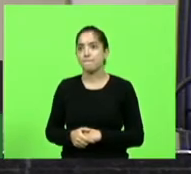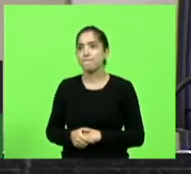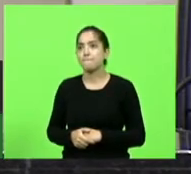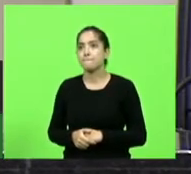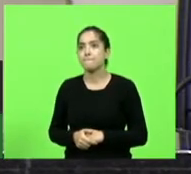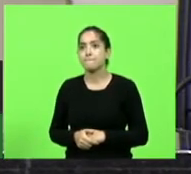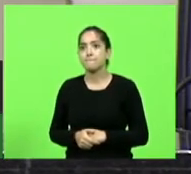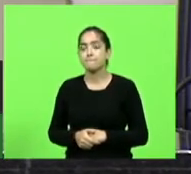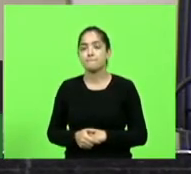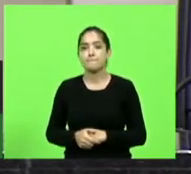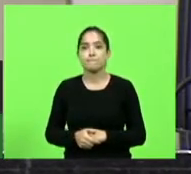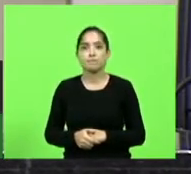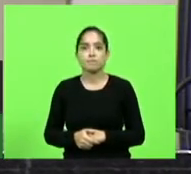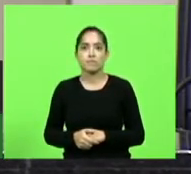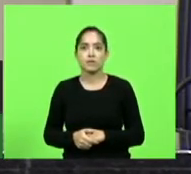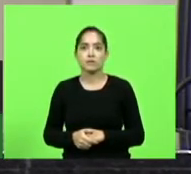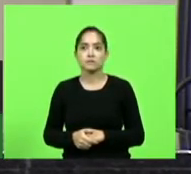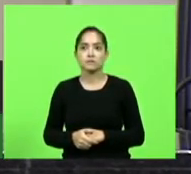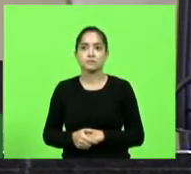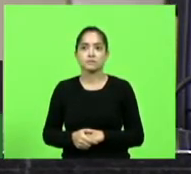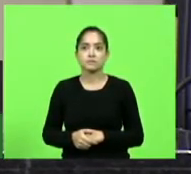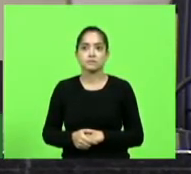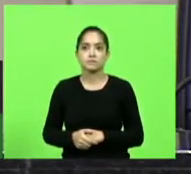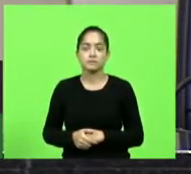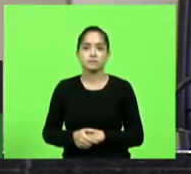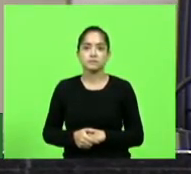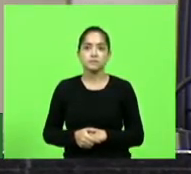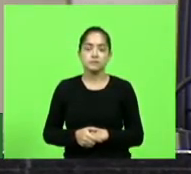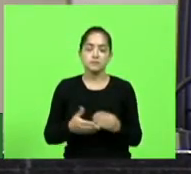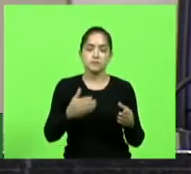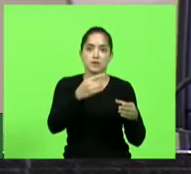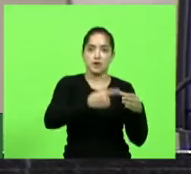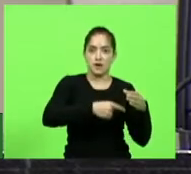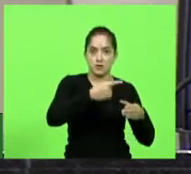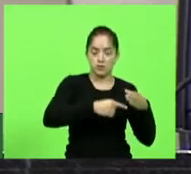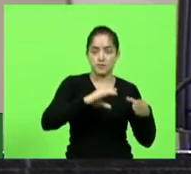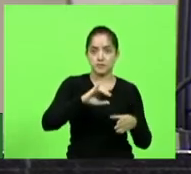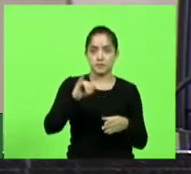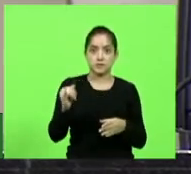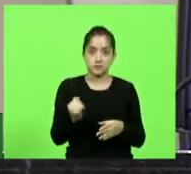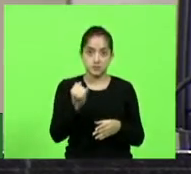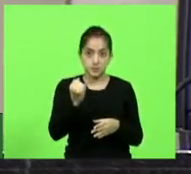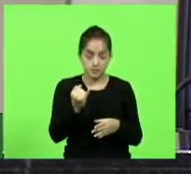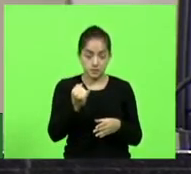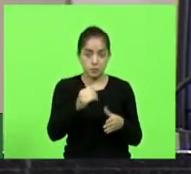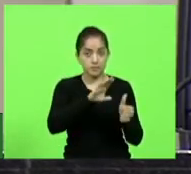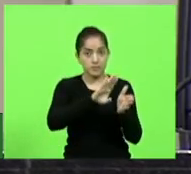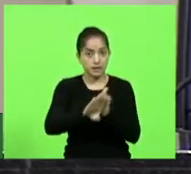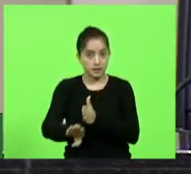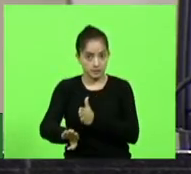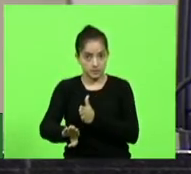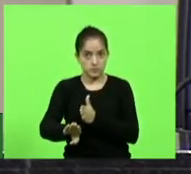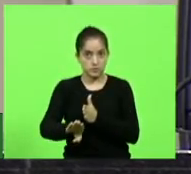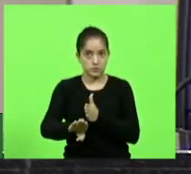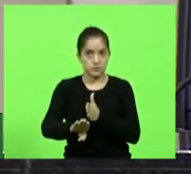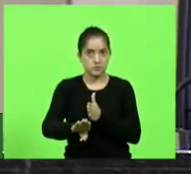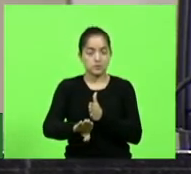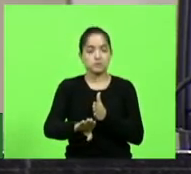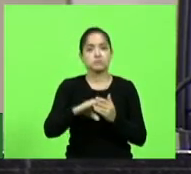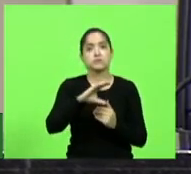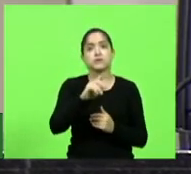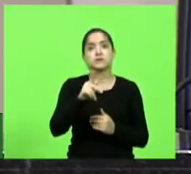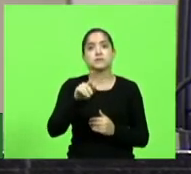Apenas estava acompanhando o seu raciocínio. A Comissão de Constituição e Justiça deu pela rejeição da CPI, é isso?